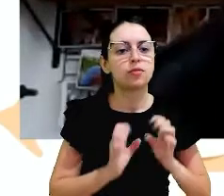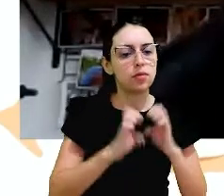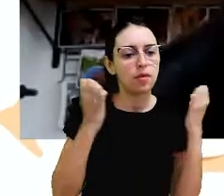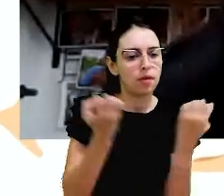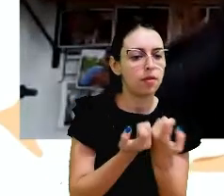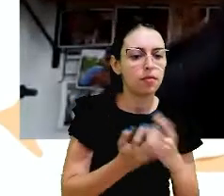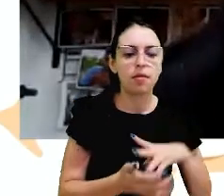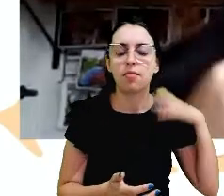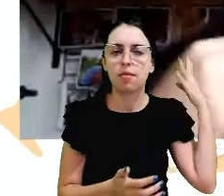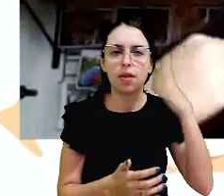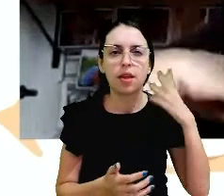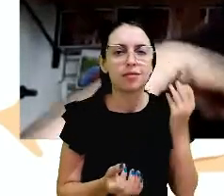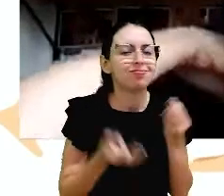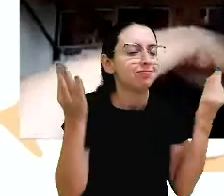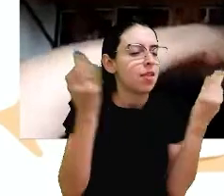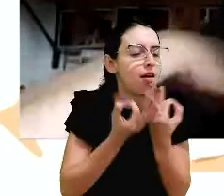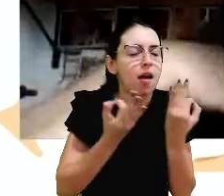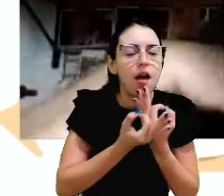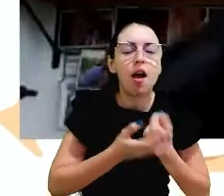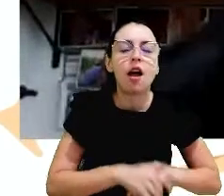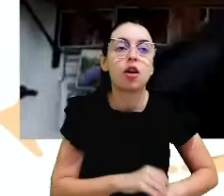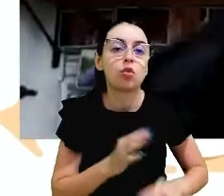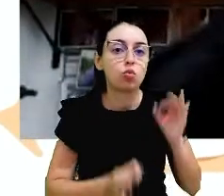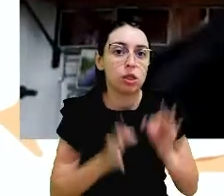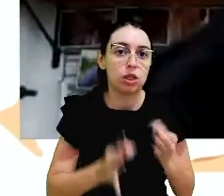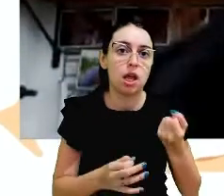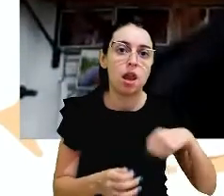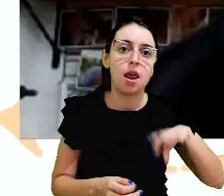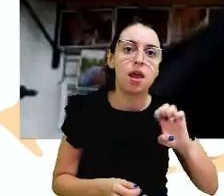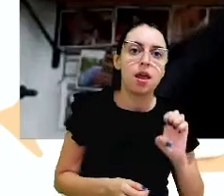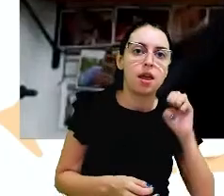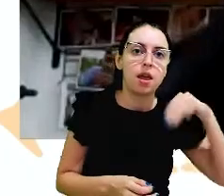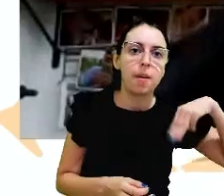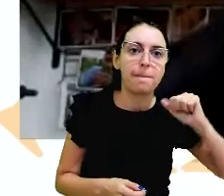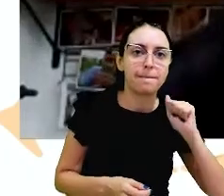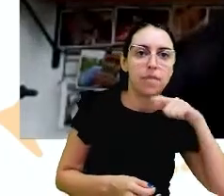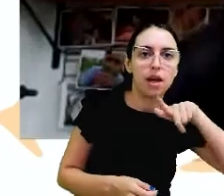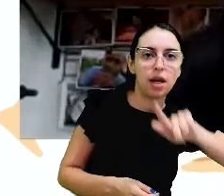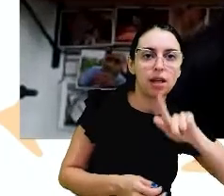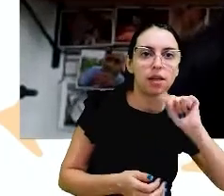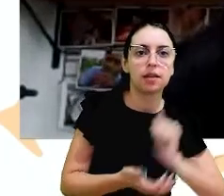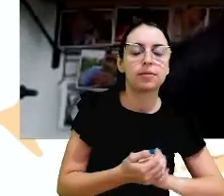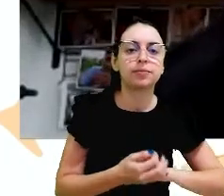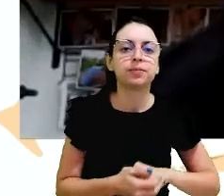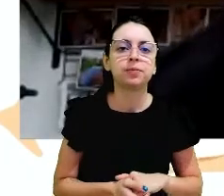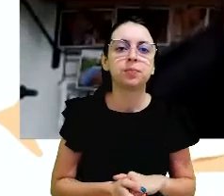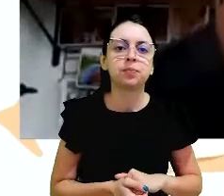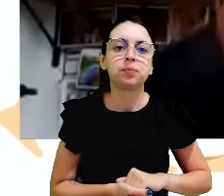acontecendo, organizado pela IMAG, pela Comissão de Equidade de Gênero do TRF3.